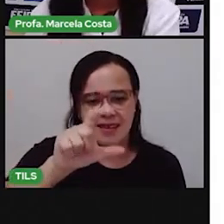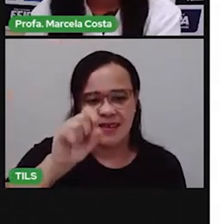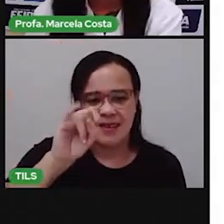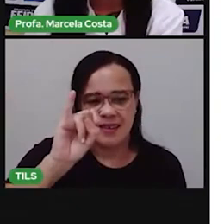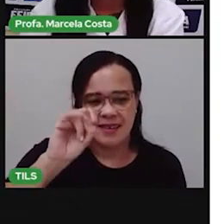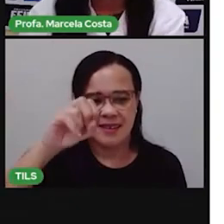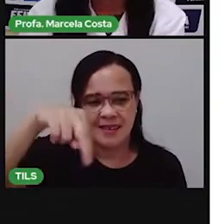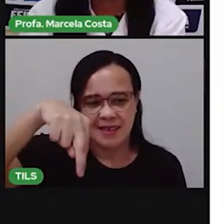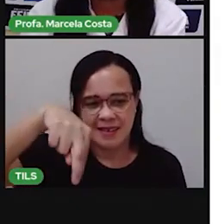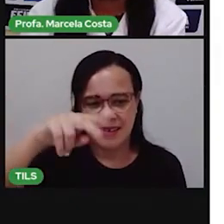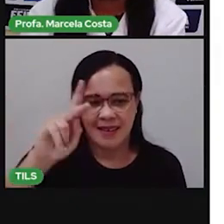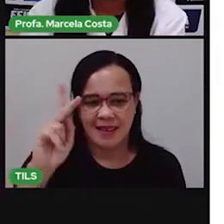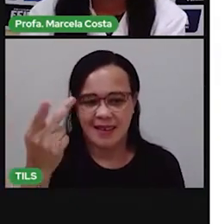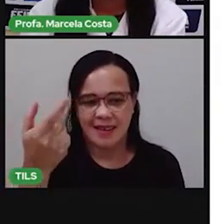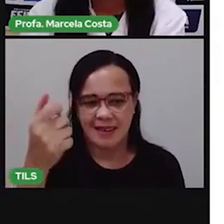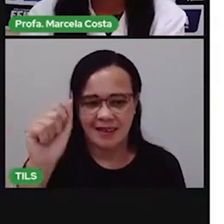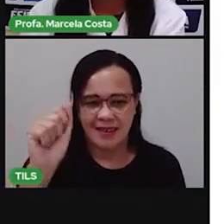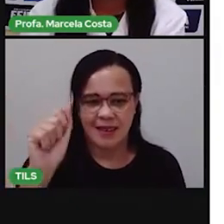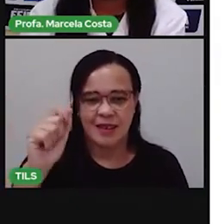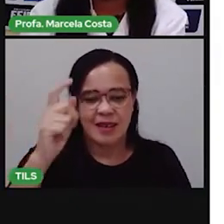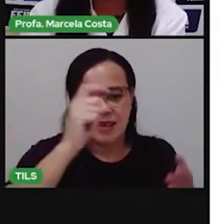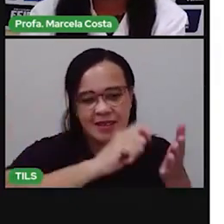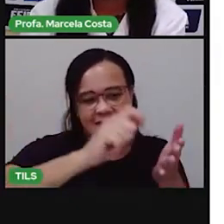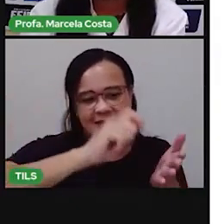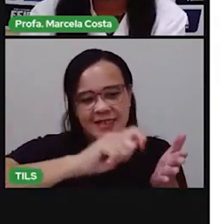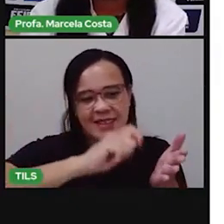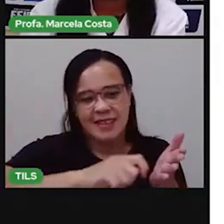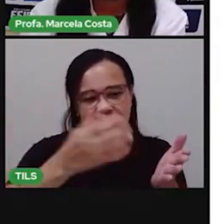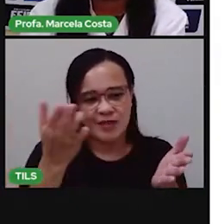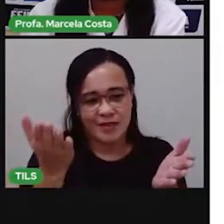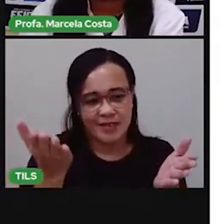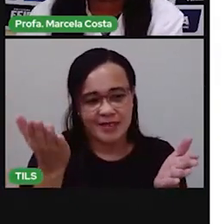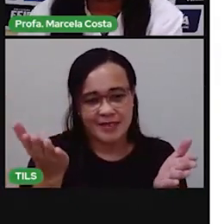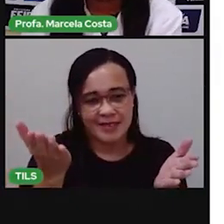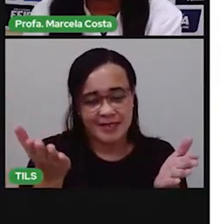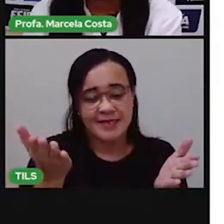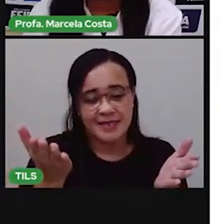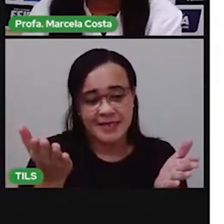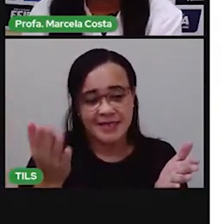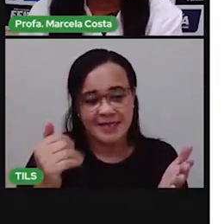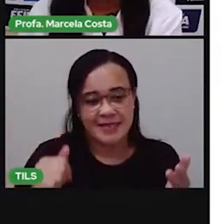Olha como a gente escreve. Galinha.